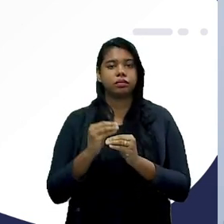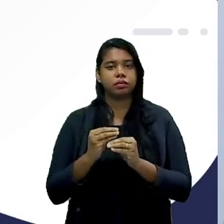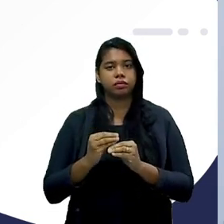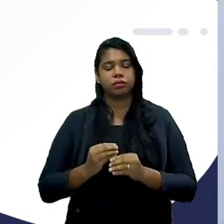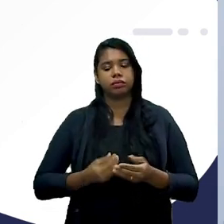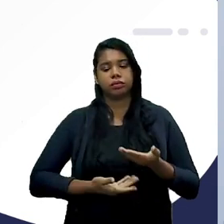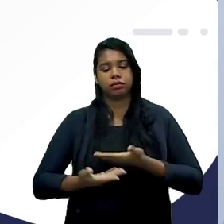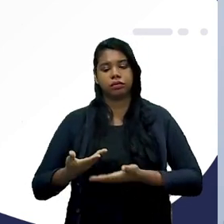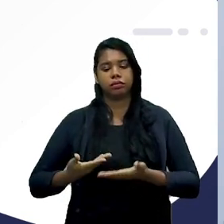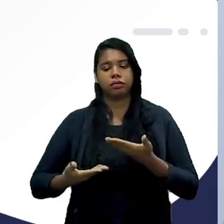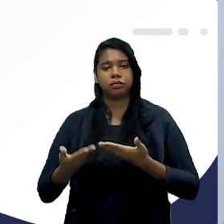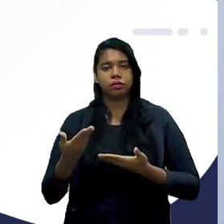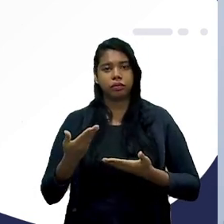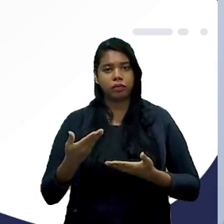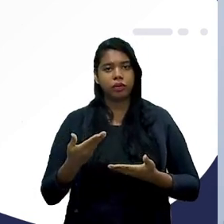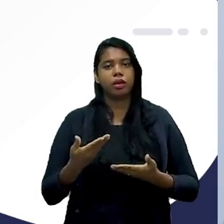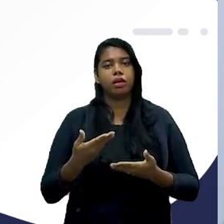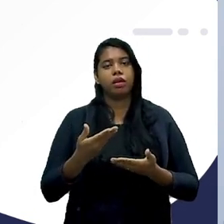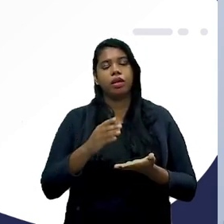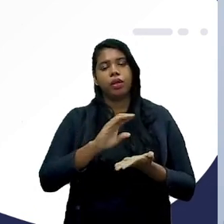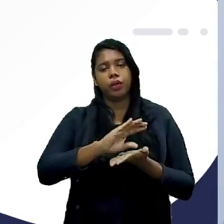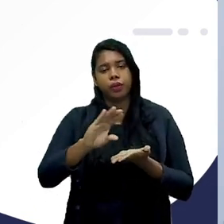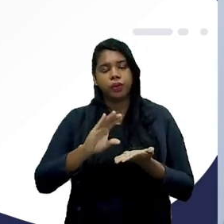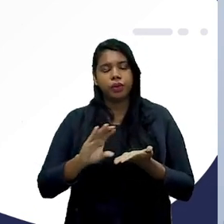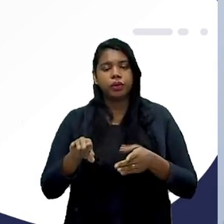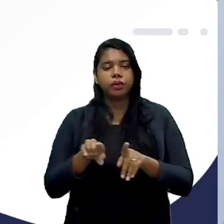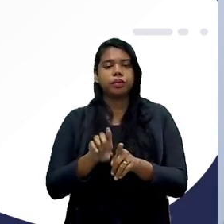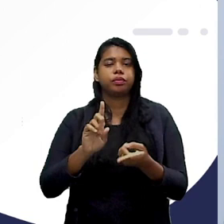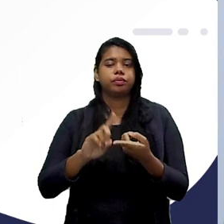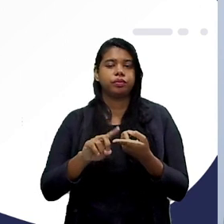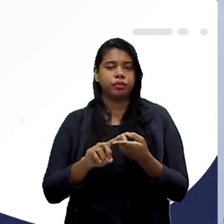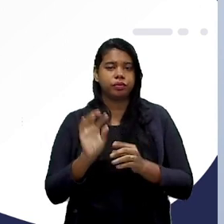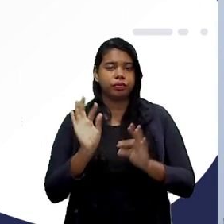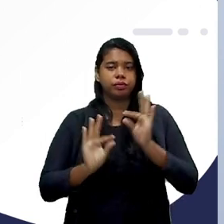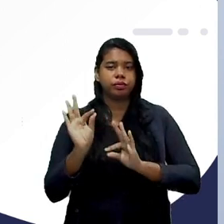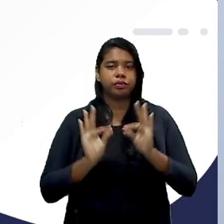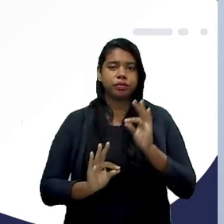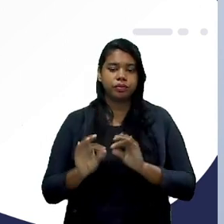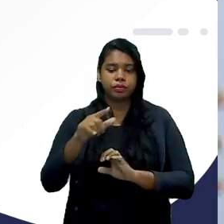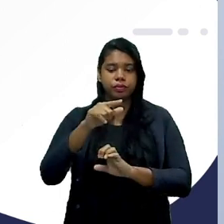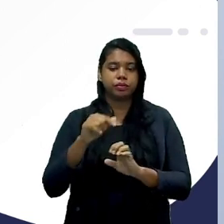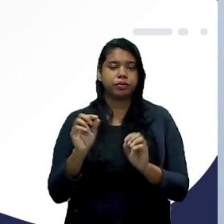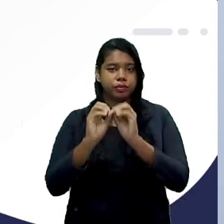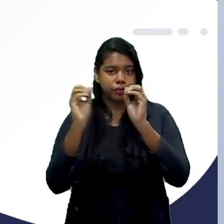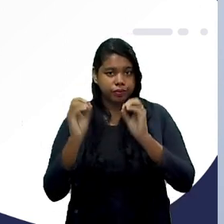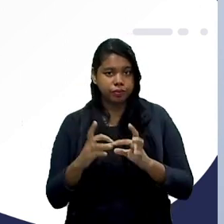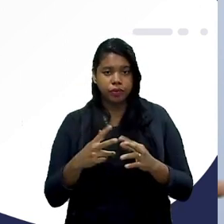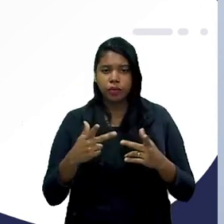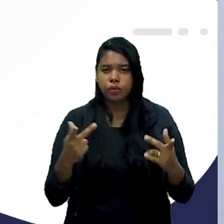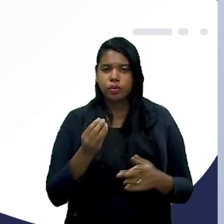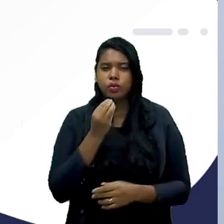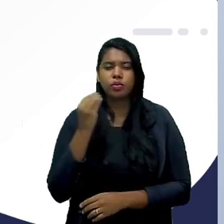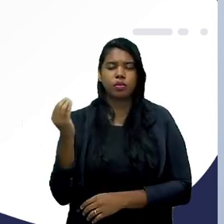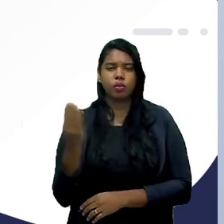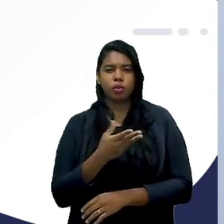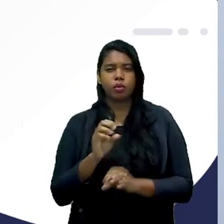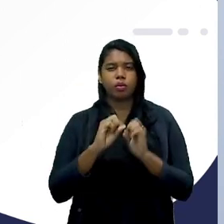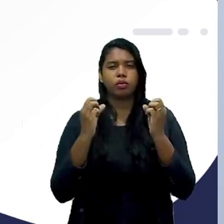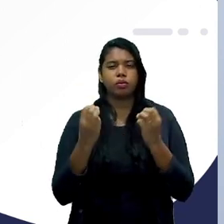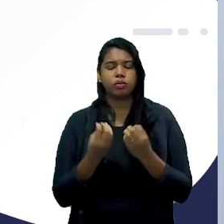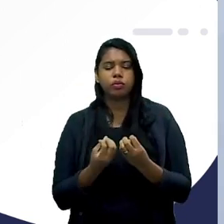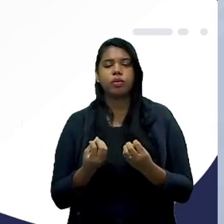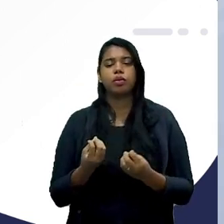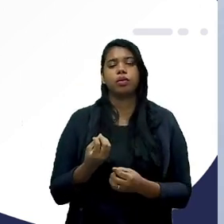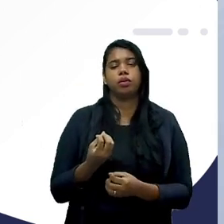serviços. É claro que para a empresa se manter no mercado, aquilo que ela cria, produz,